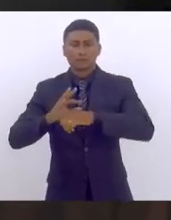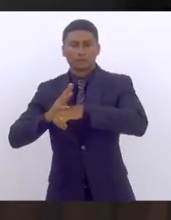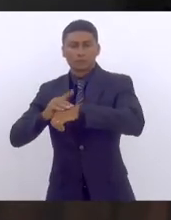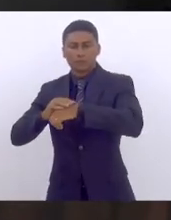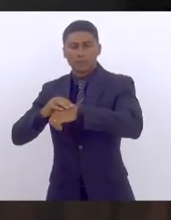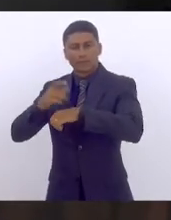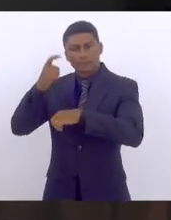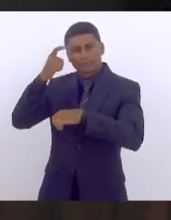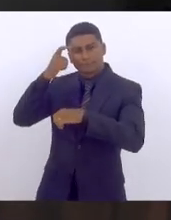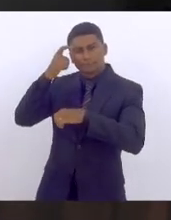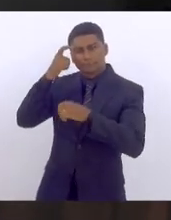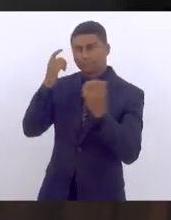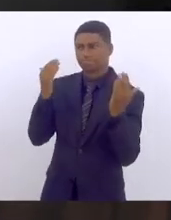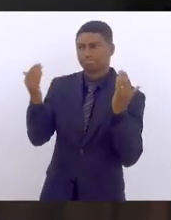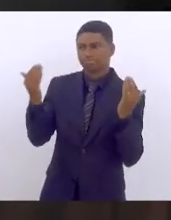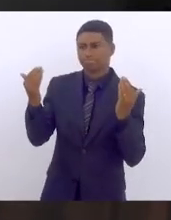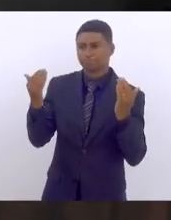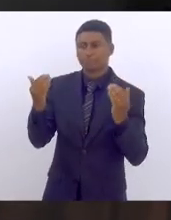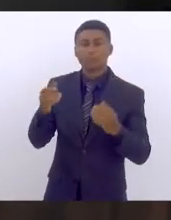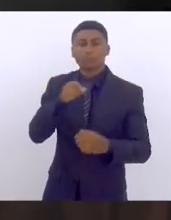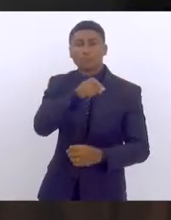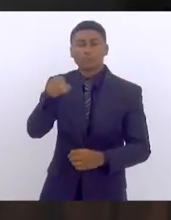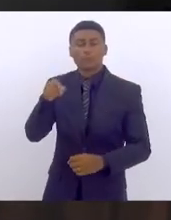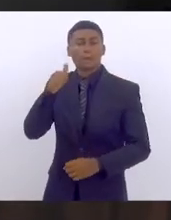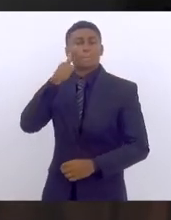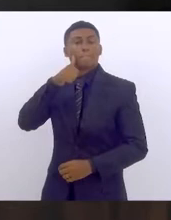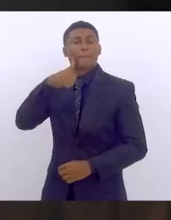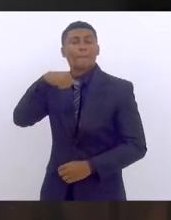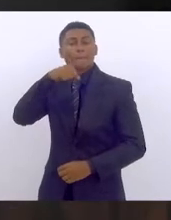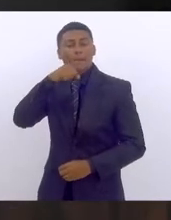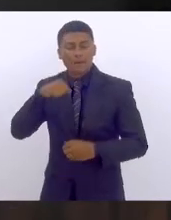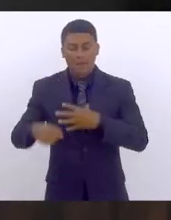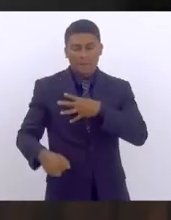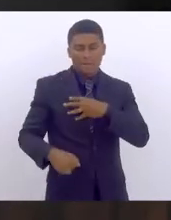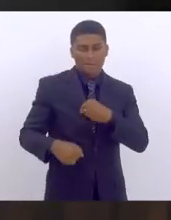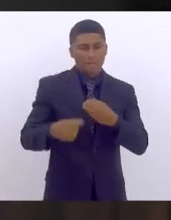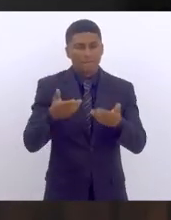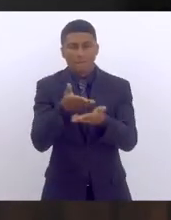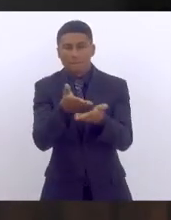psicossomáticas de mães e filhos na rede pública estadual de saúde.